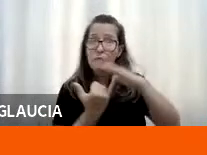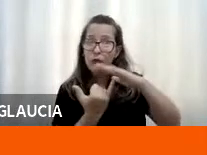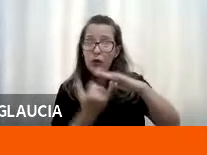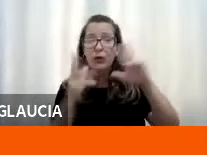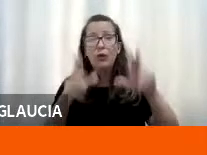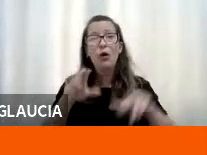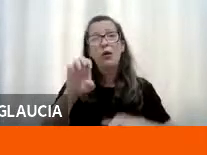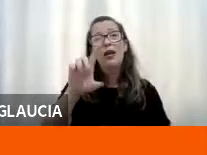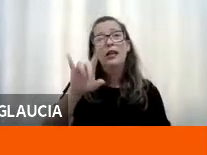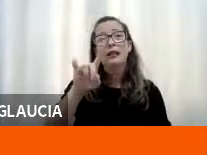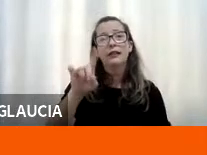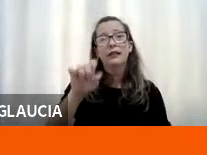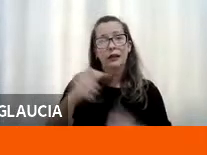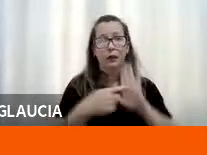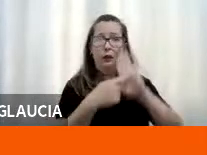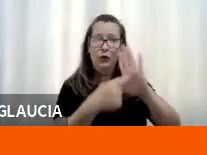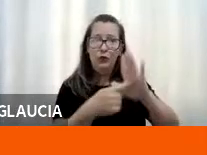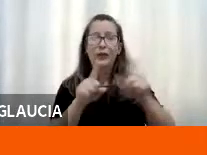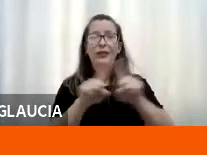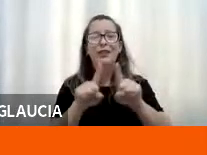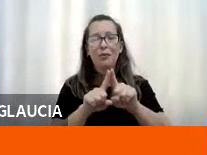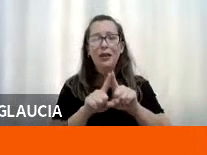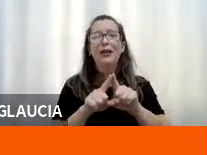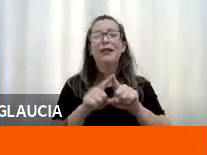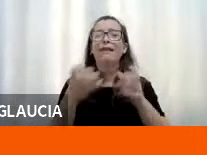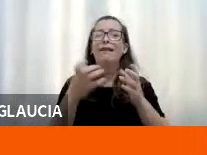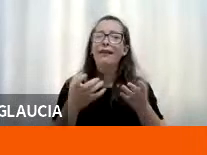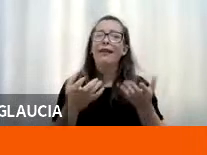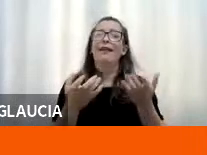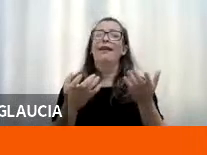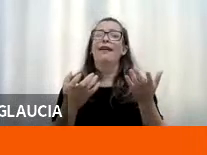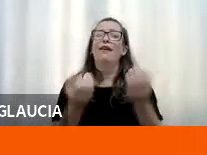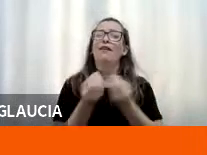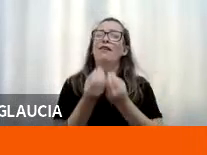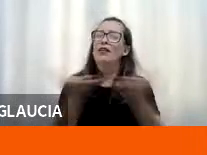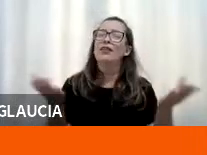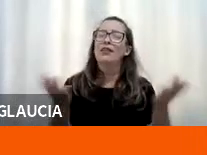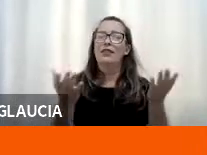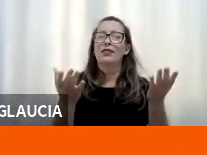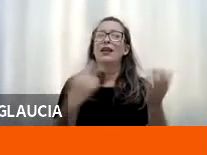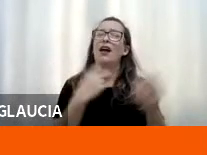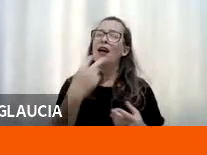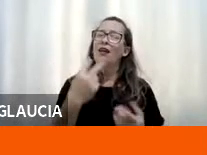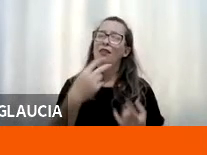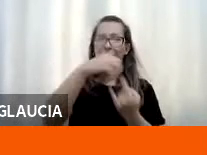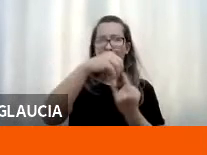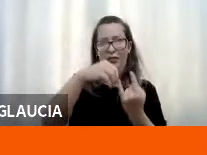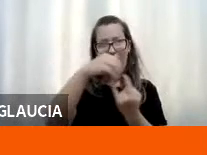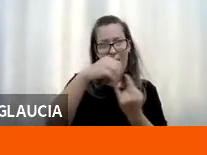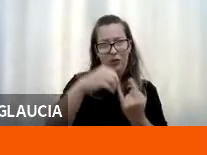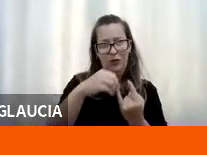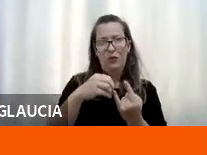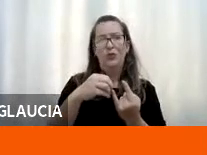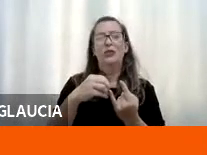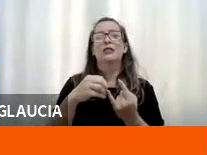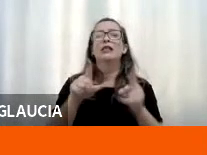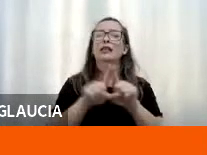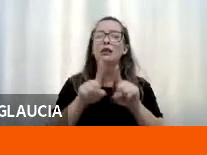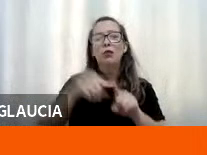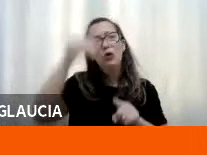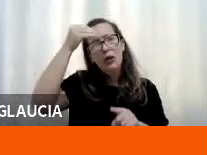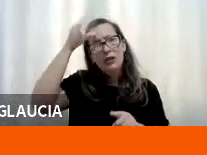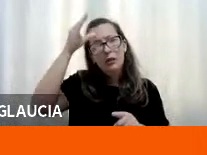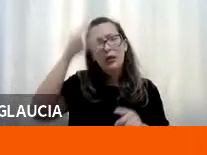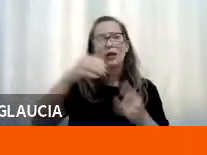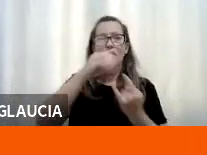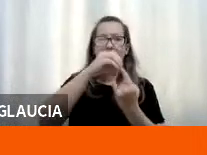mostrou, que pretende colocar a voz da Fiocruz em disputa, o conhecimento da Fiocruz